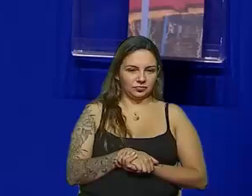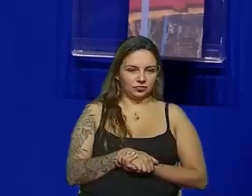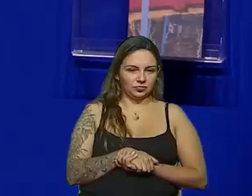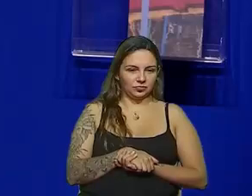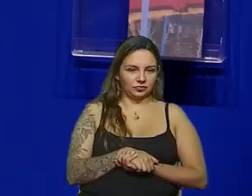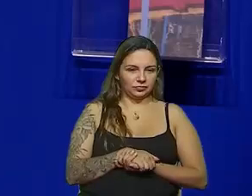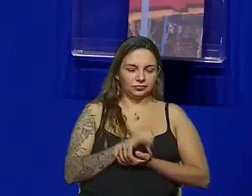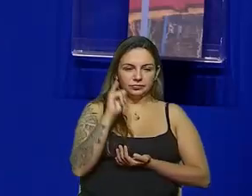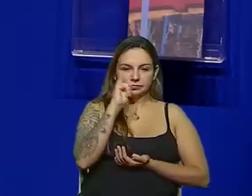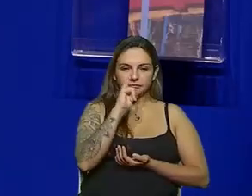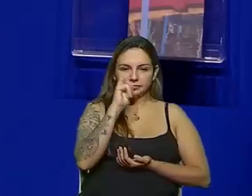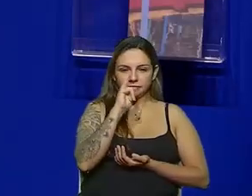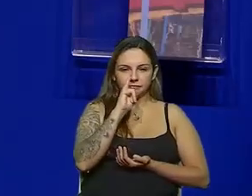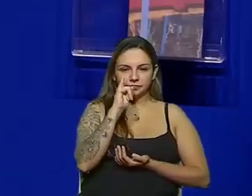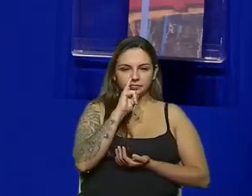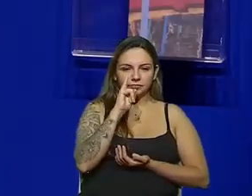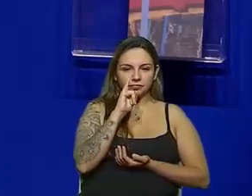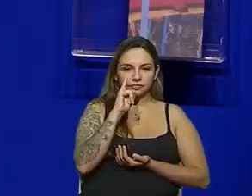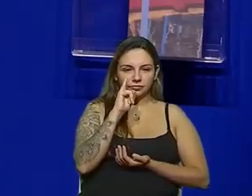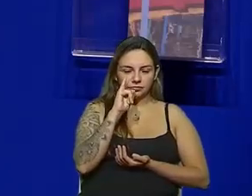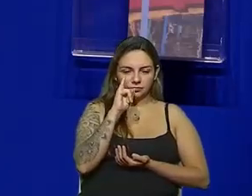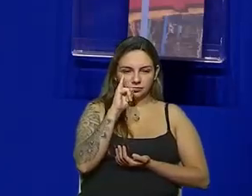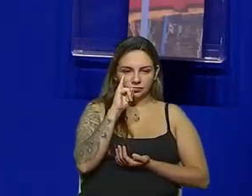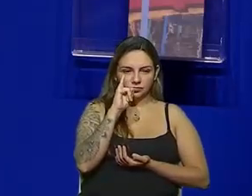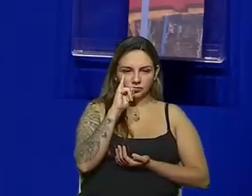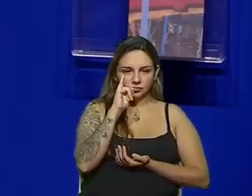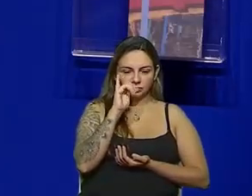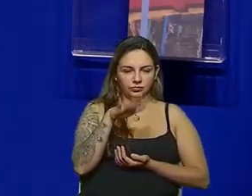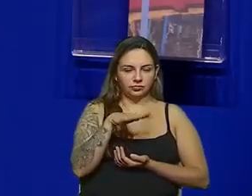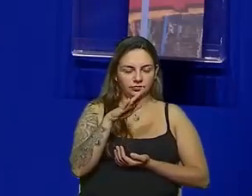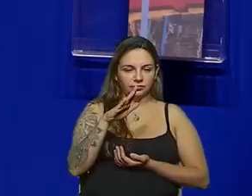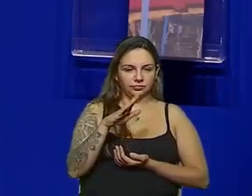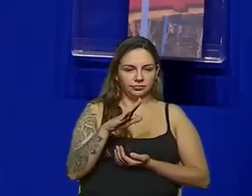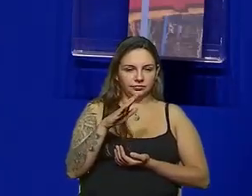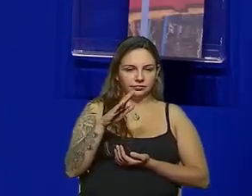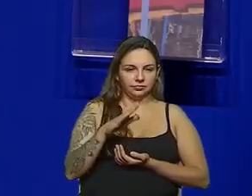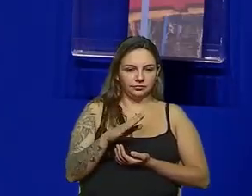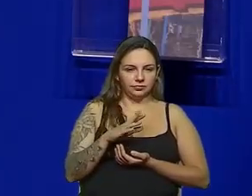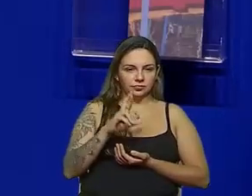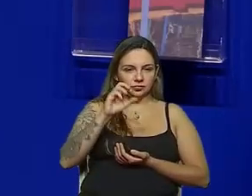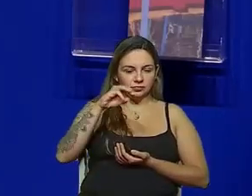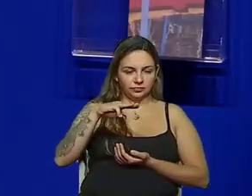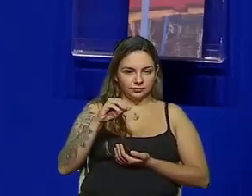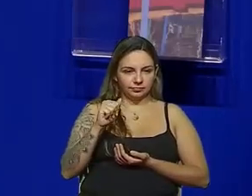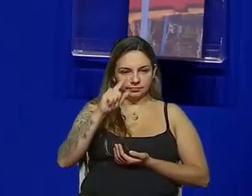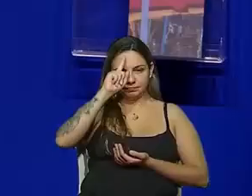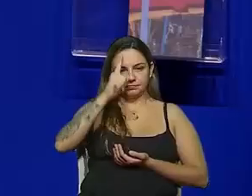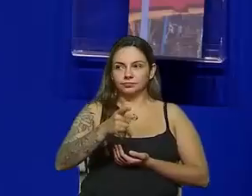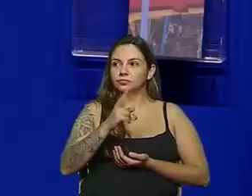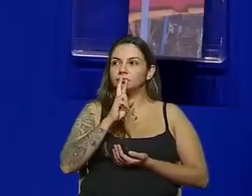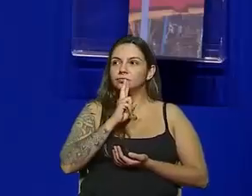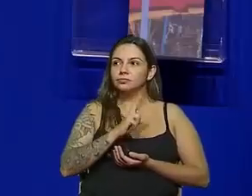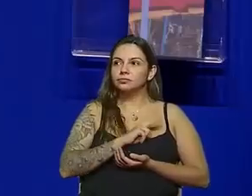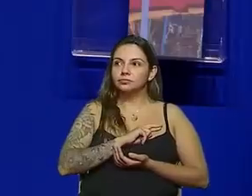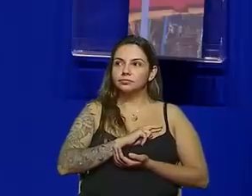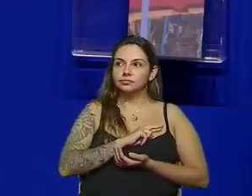Quando saiu na Itália, um adido militar na embaixada em Roma mandou um